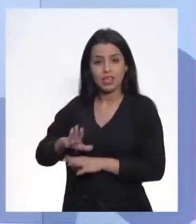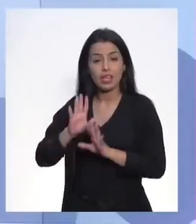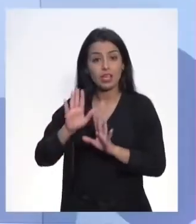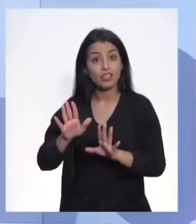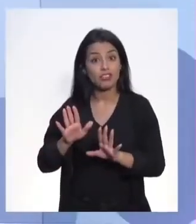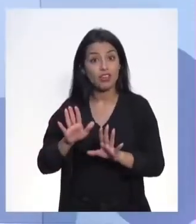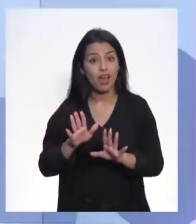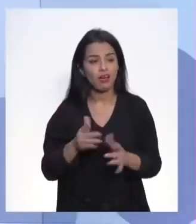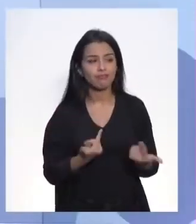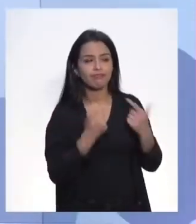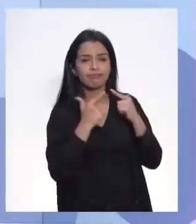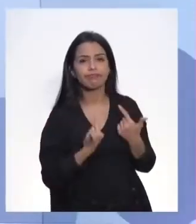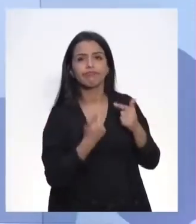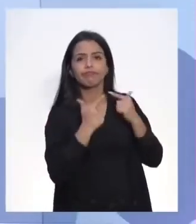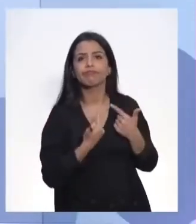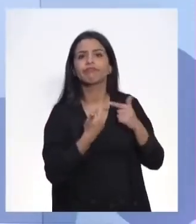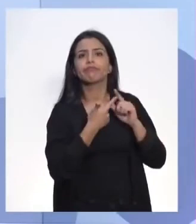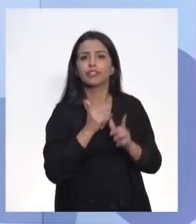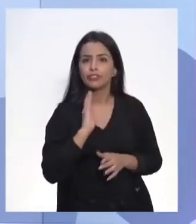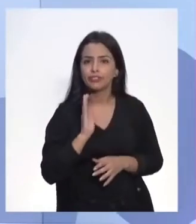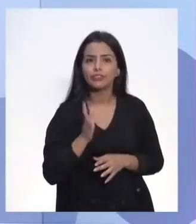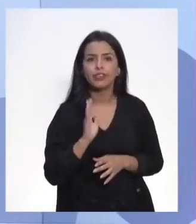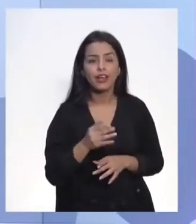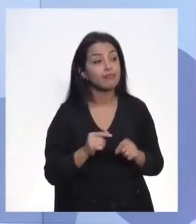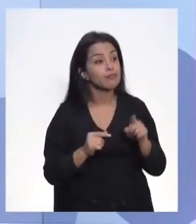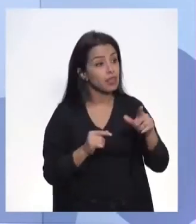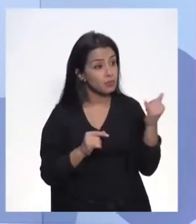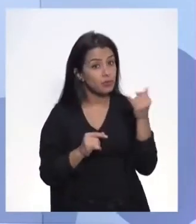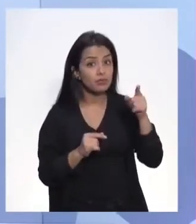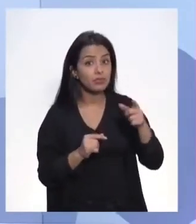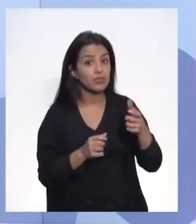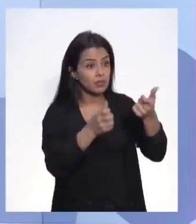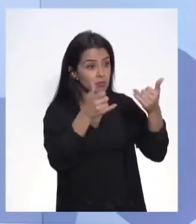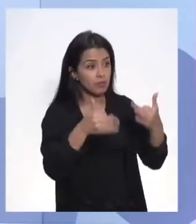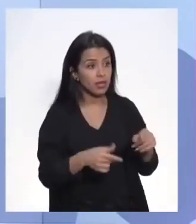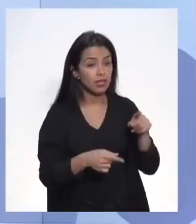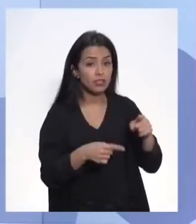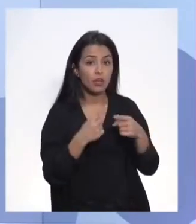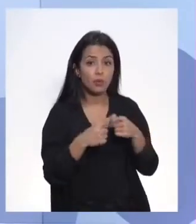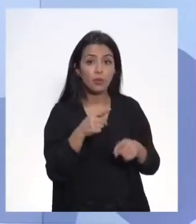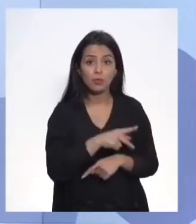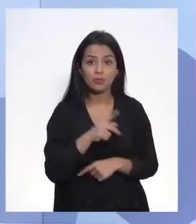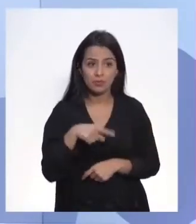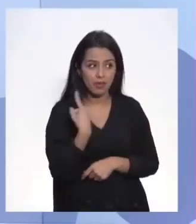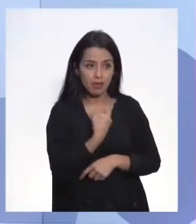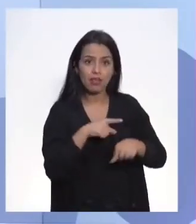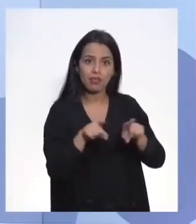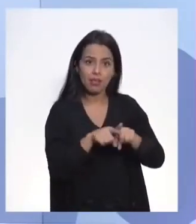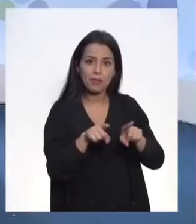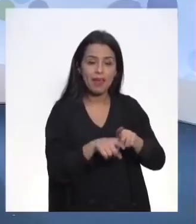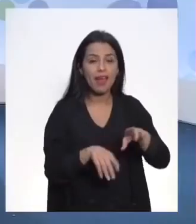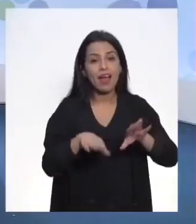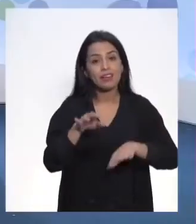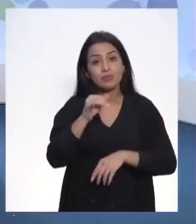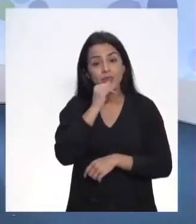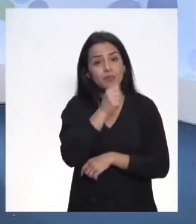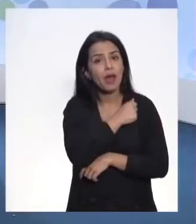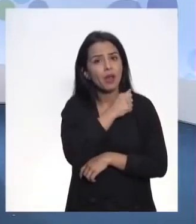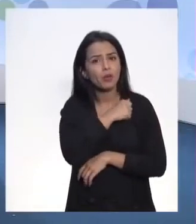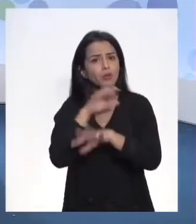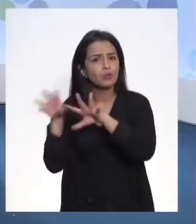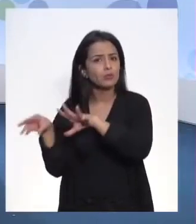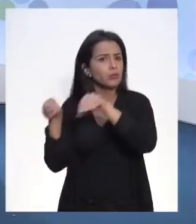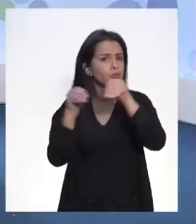ser zoado. Já É começava, importante você falar isso né? porque nós, professores, passamos por isso, né, Hércules? Às Sim. vezes os alunos vêm de outro estado, de